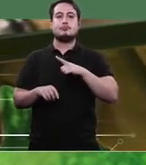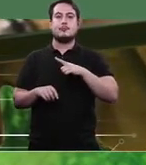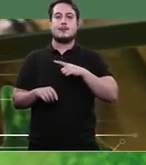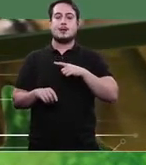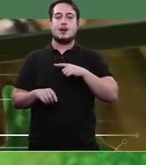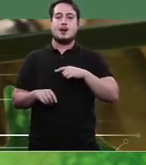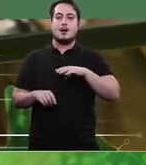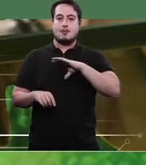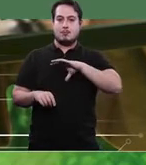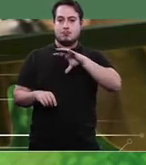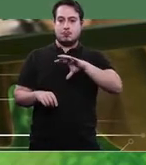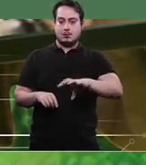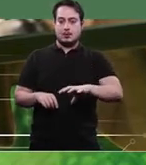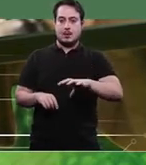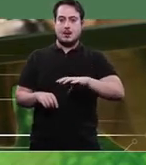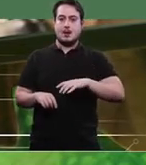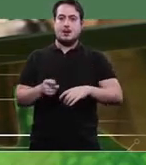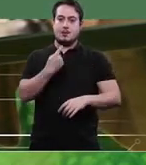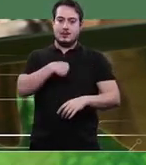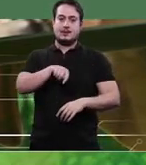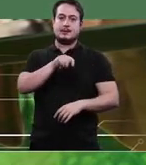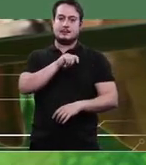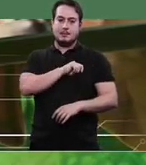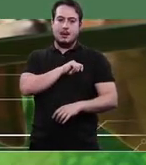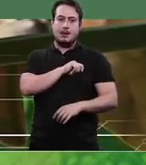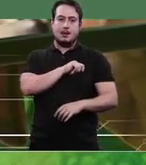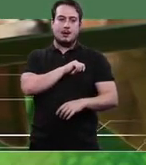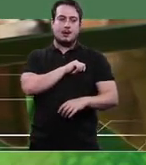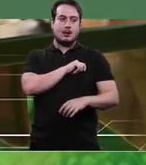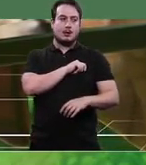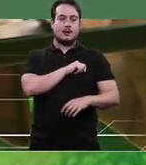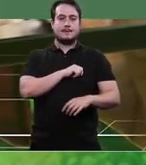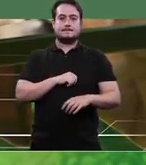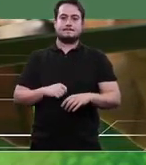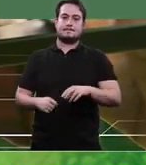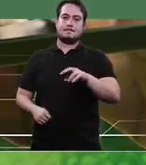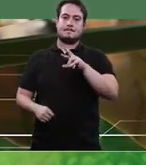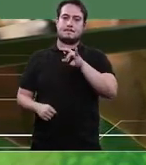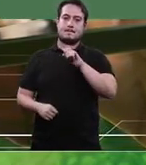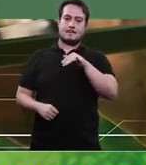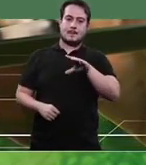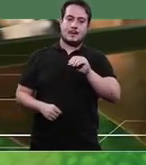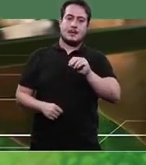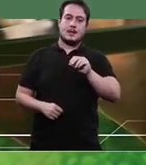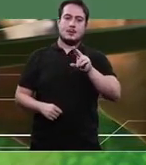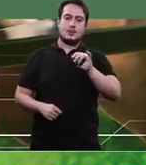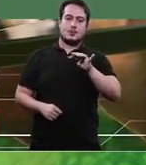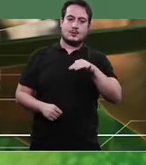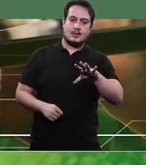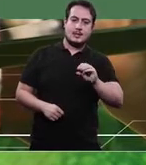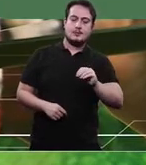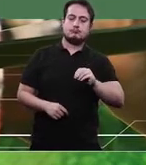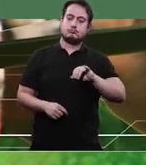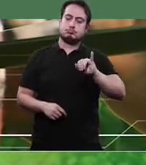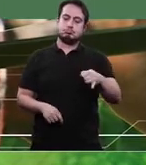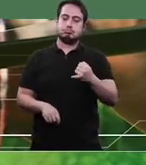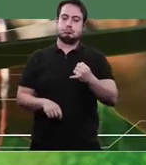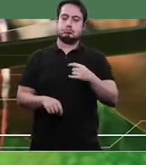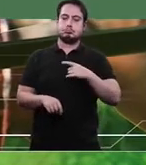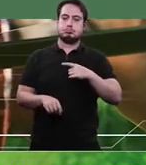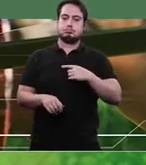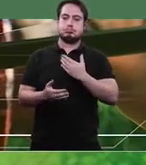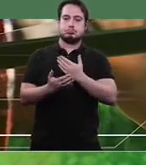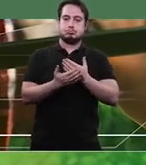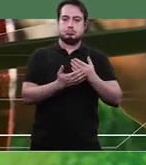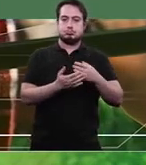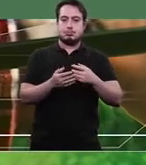Portugal, Espanha, Reino Unido, mercados aí da região da Europa, apresentando oportunidades para esse recorte de produtos